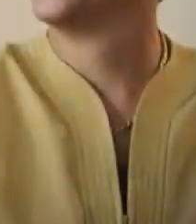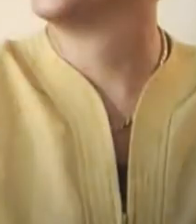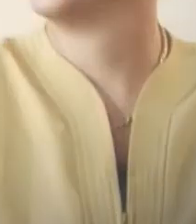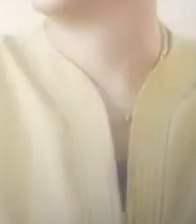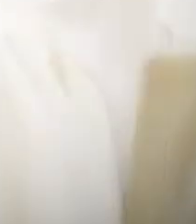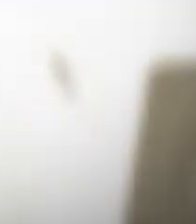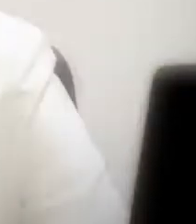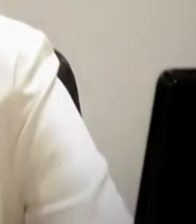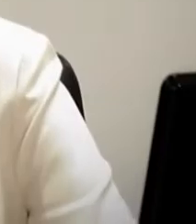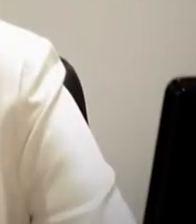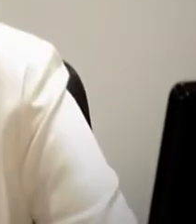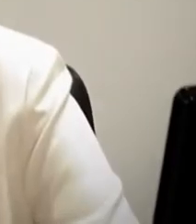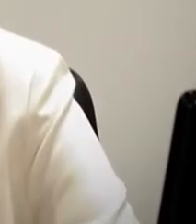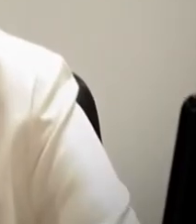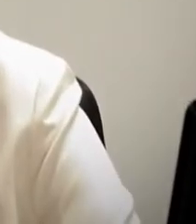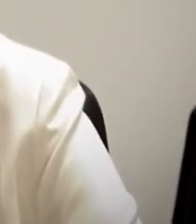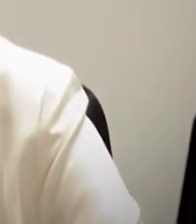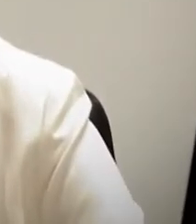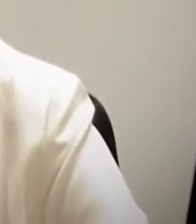o